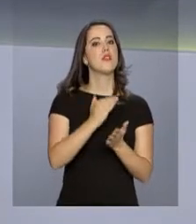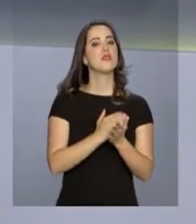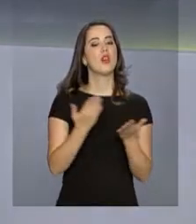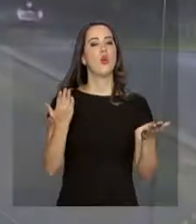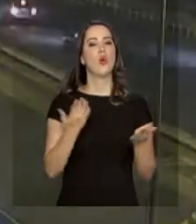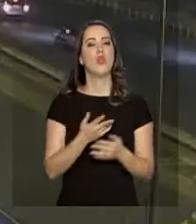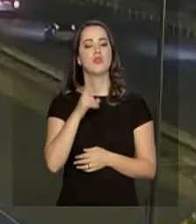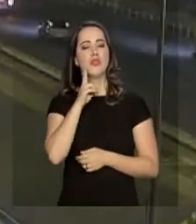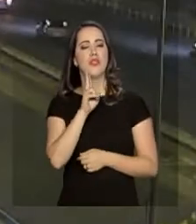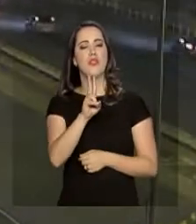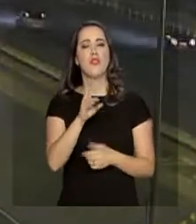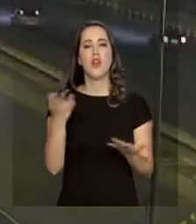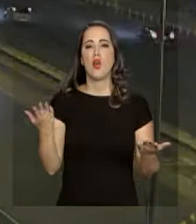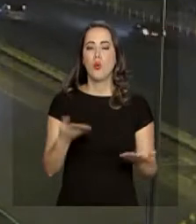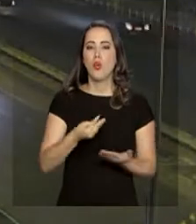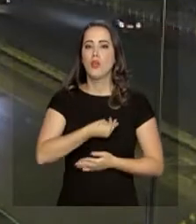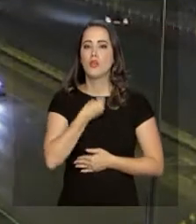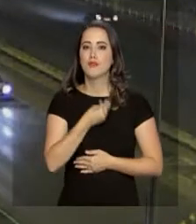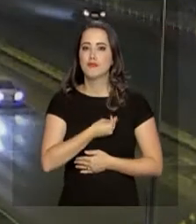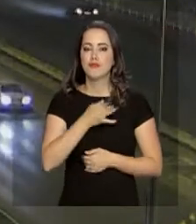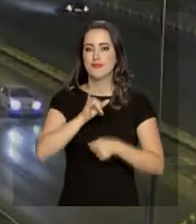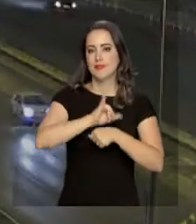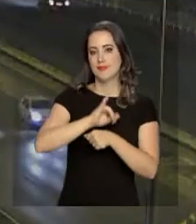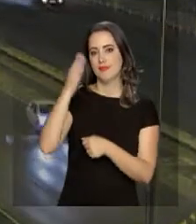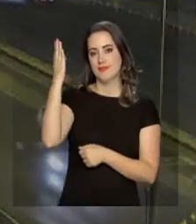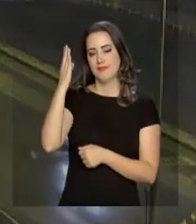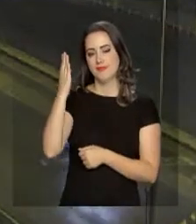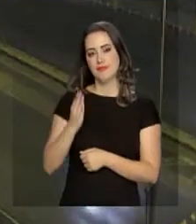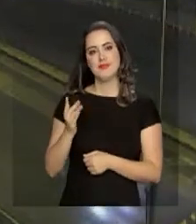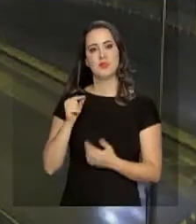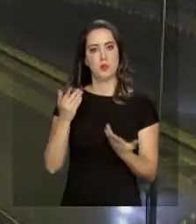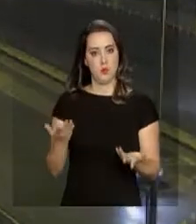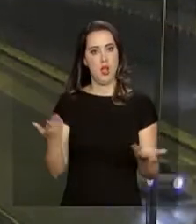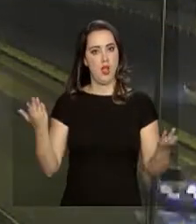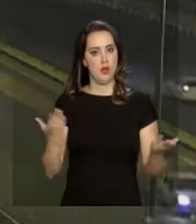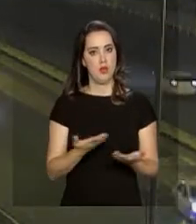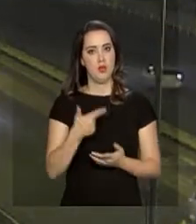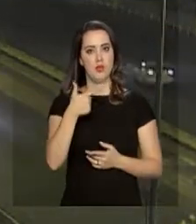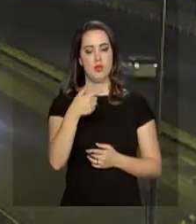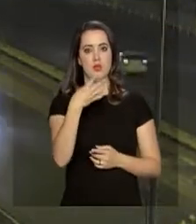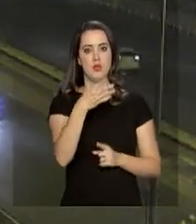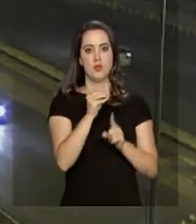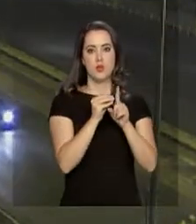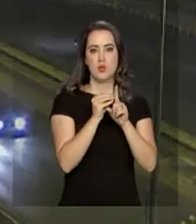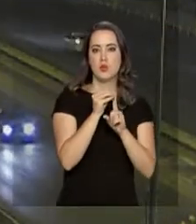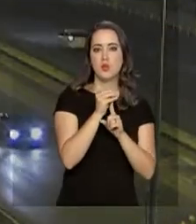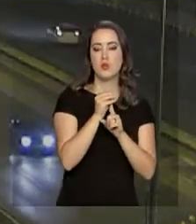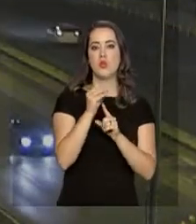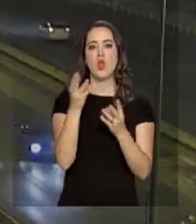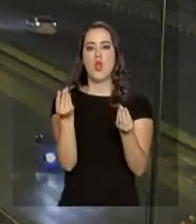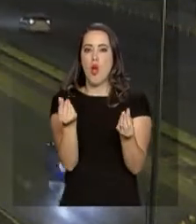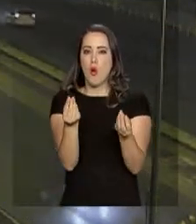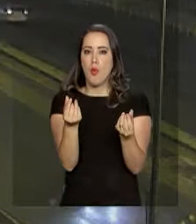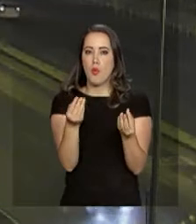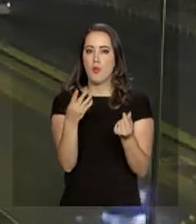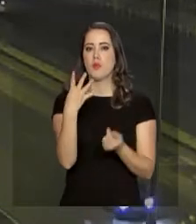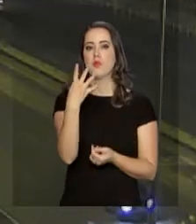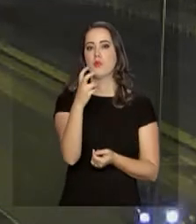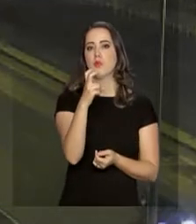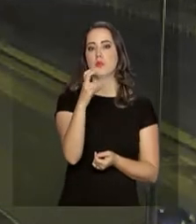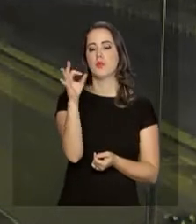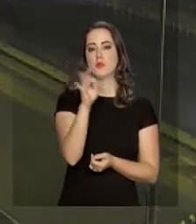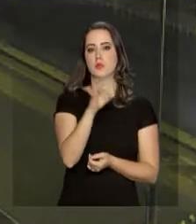começa com imagens ao vivo da capital federal neste momento faz 24 graus ea umidade relativa do ar está em